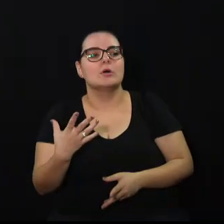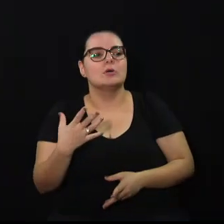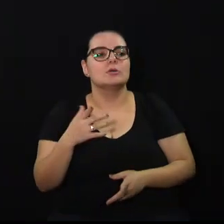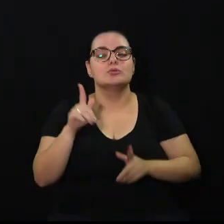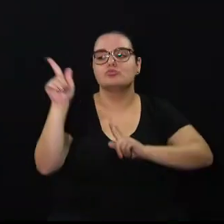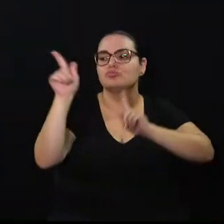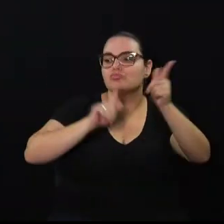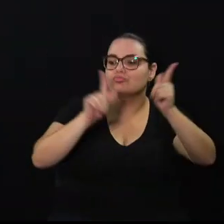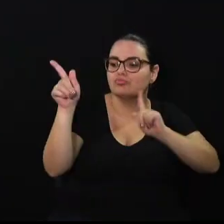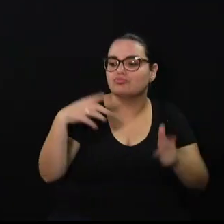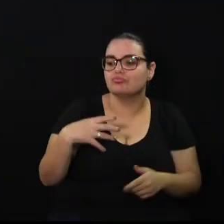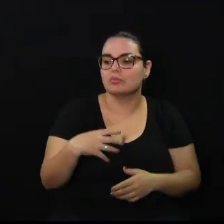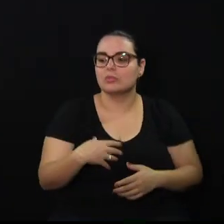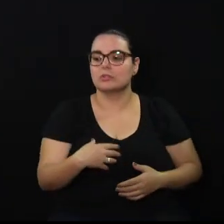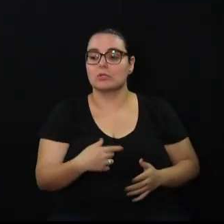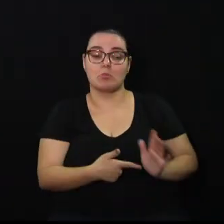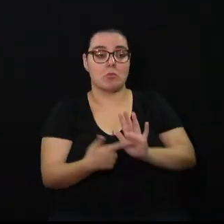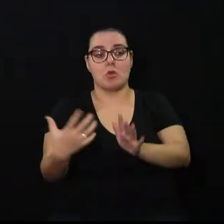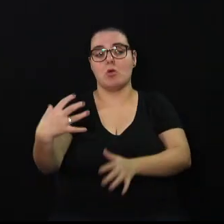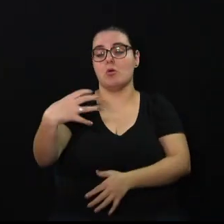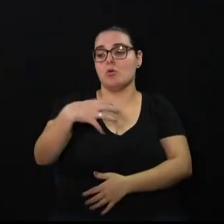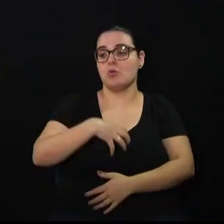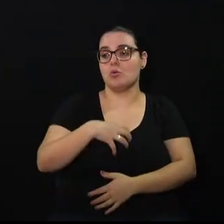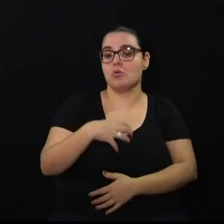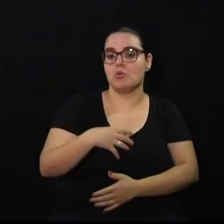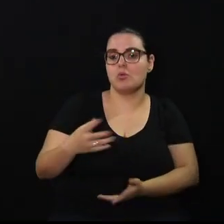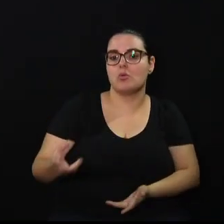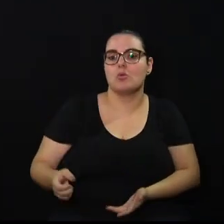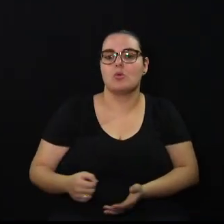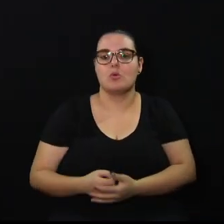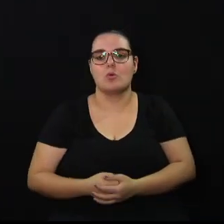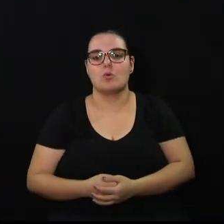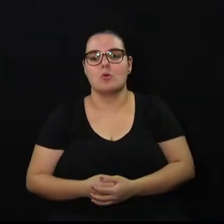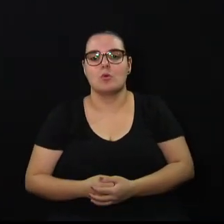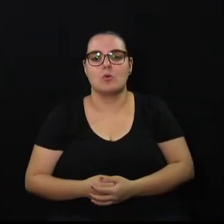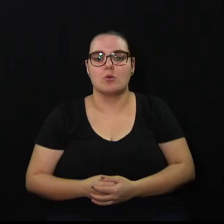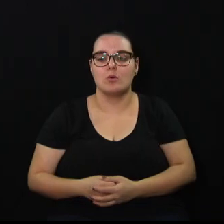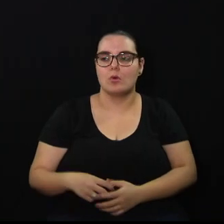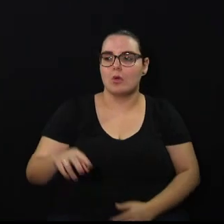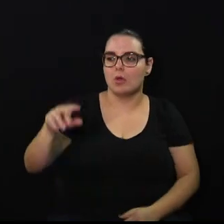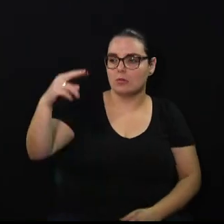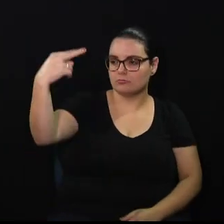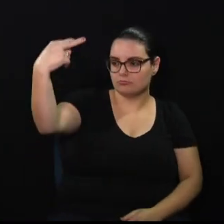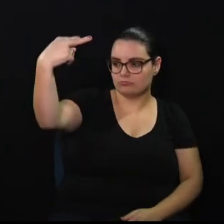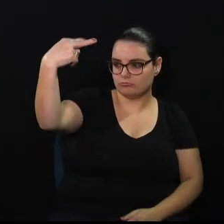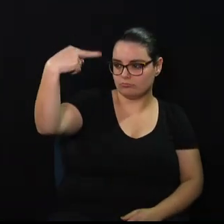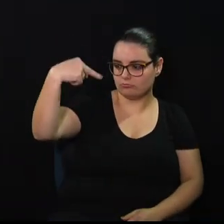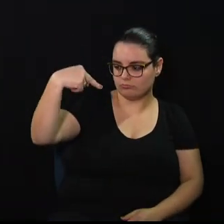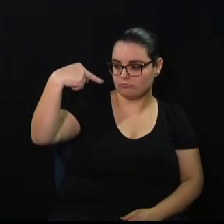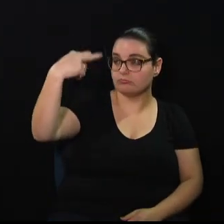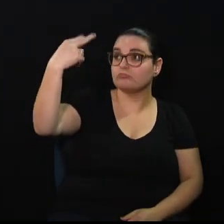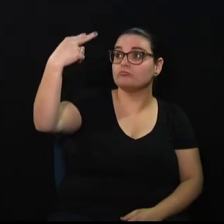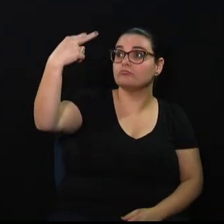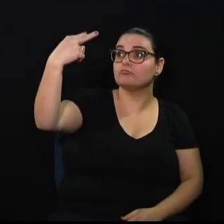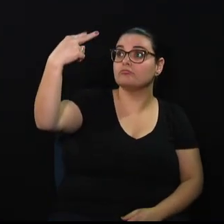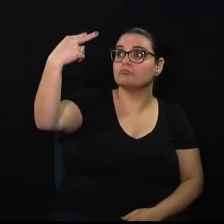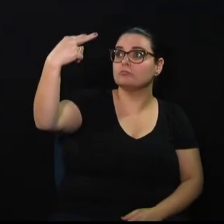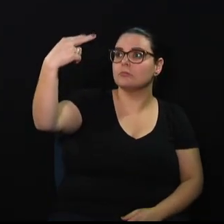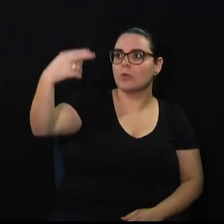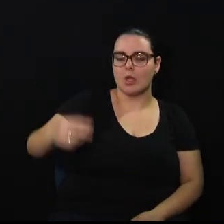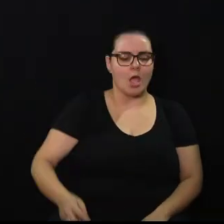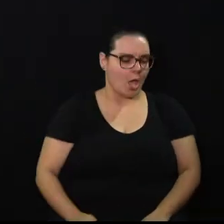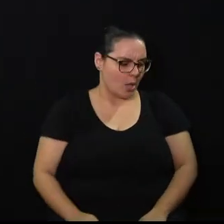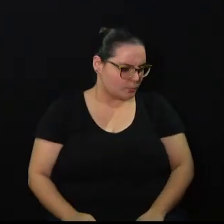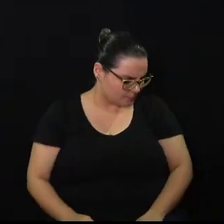que expressa um sentimento ou uma leitura do olhar da mãe ou do responsável então eu olho para o meu filho brava